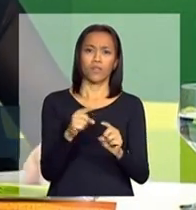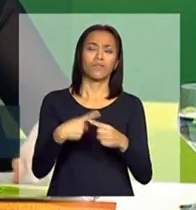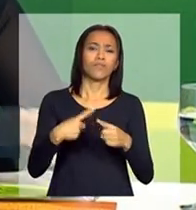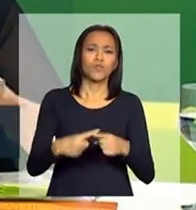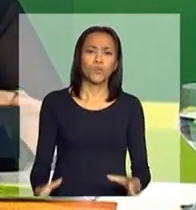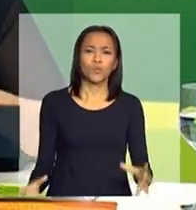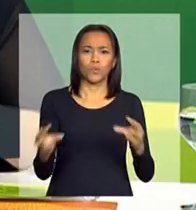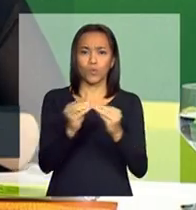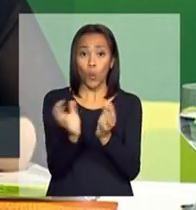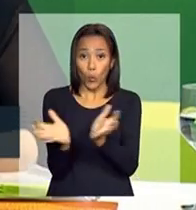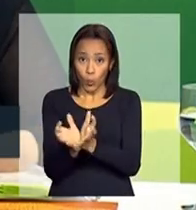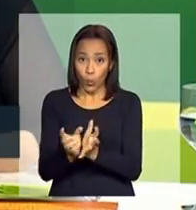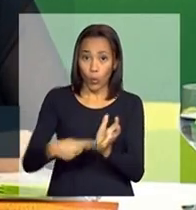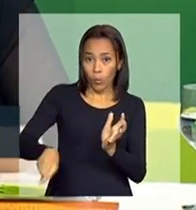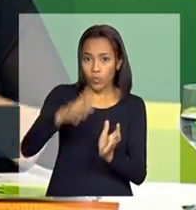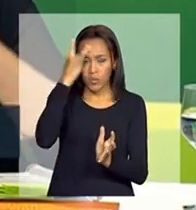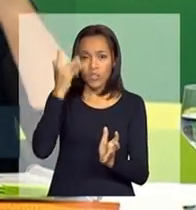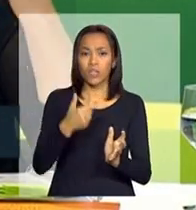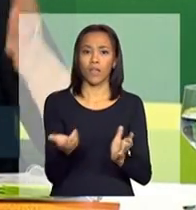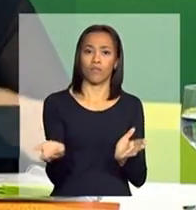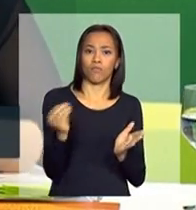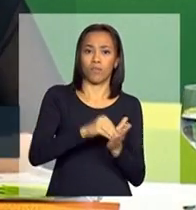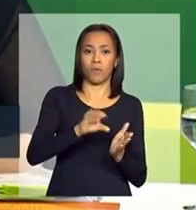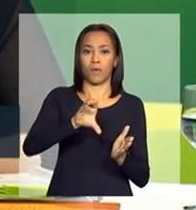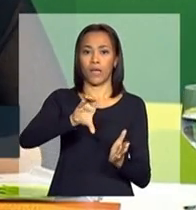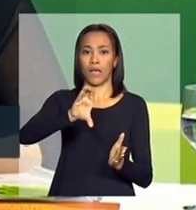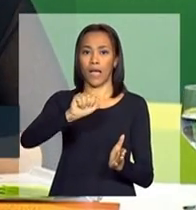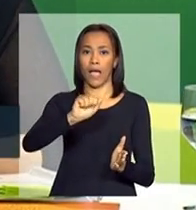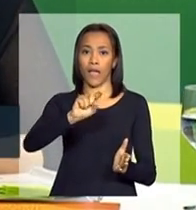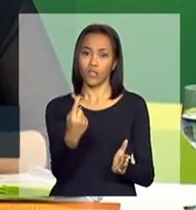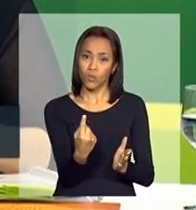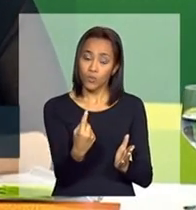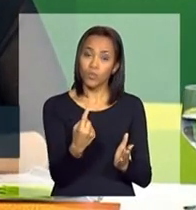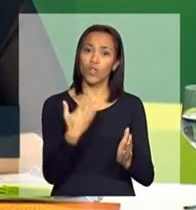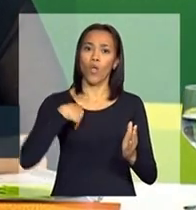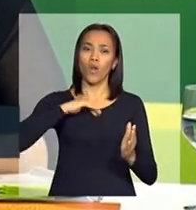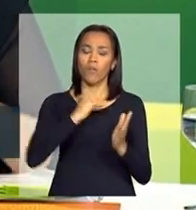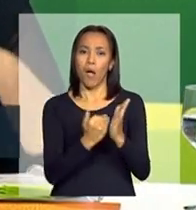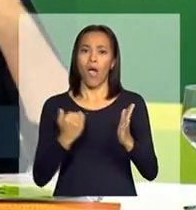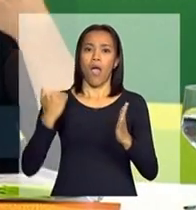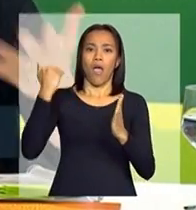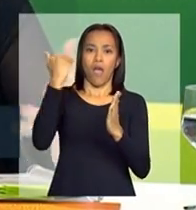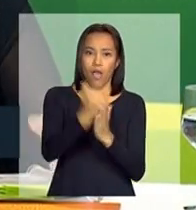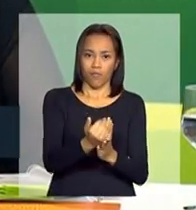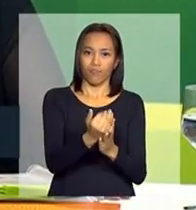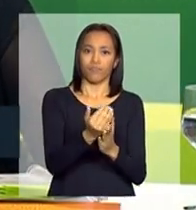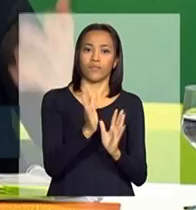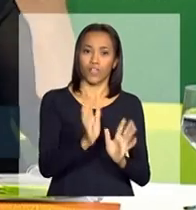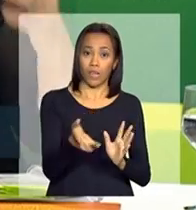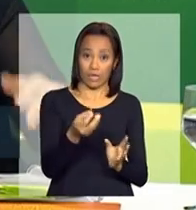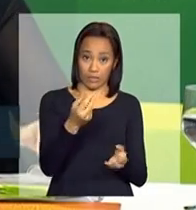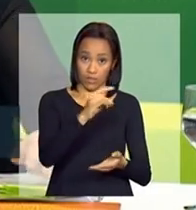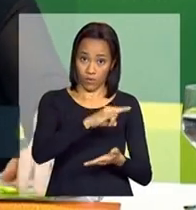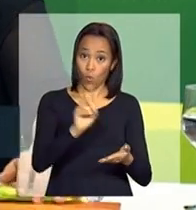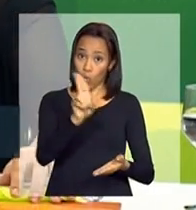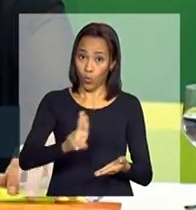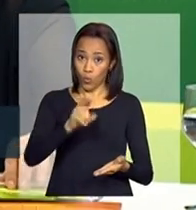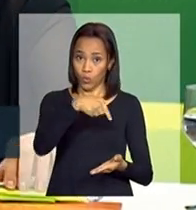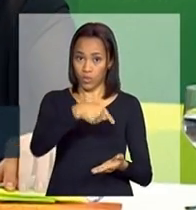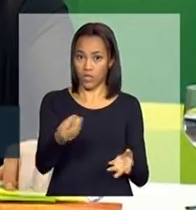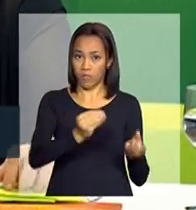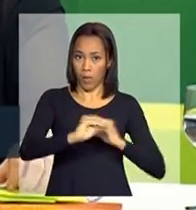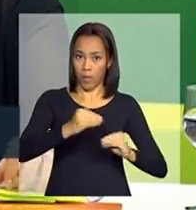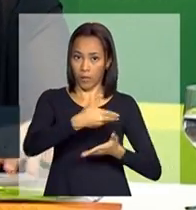pobres saindo da pobreza quem tá no cadastro único certamente nós vamos dar um salto muito maior Então eu acho que fundamental que que isso